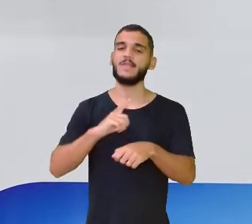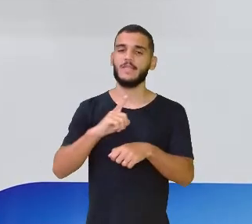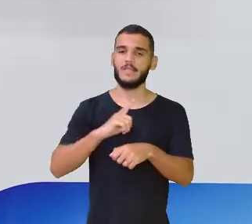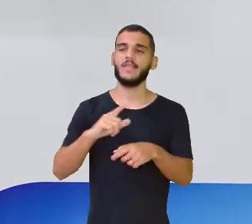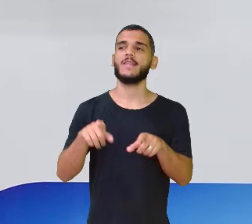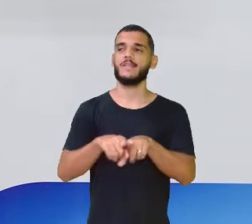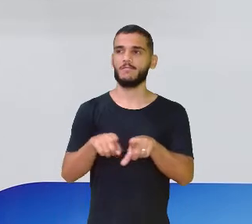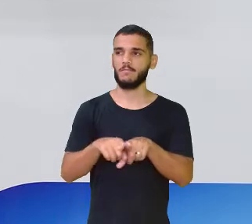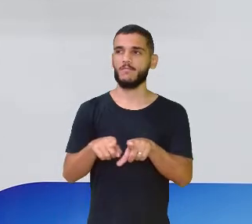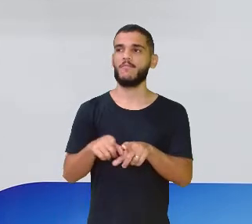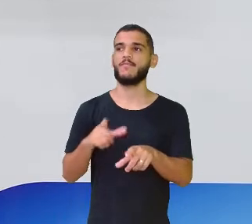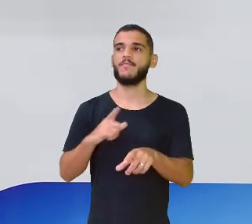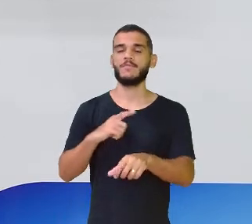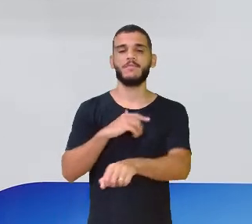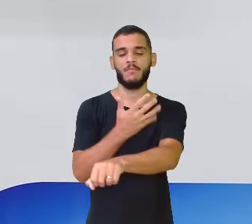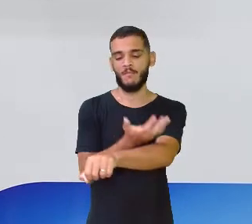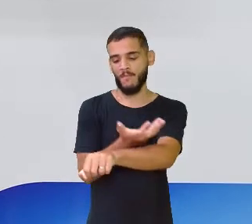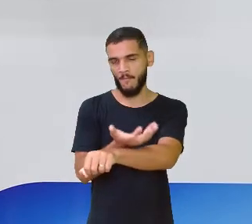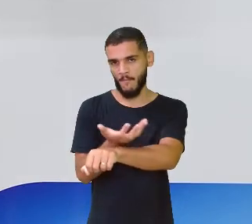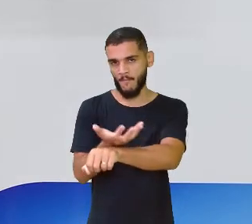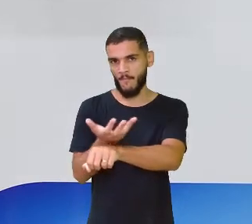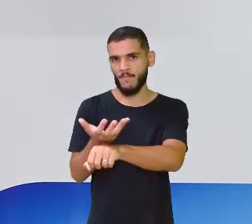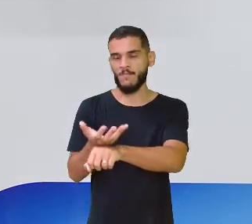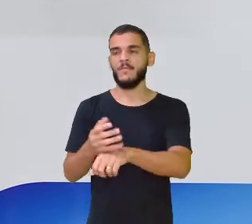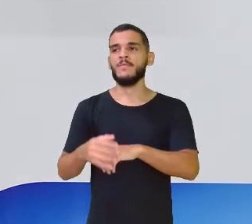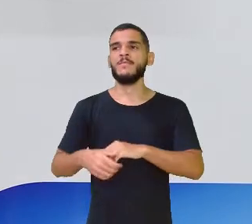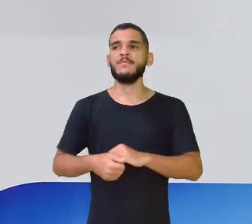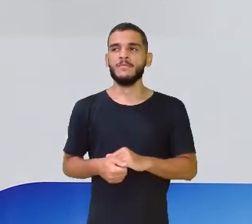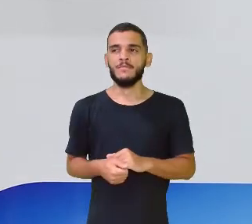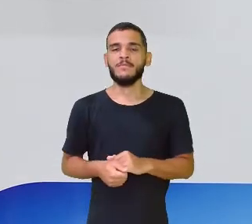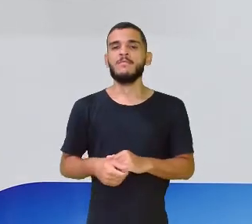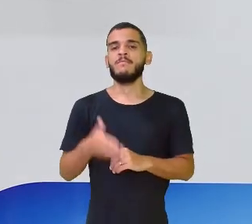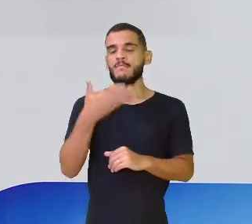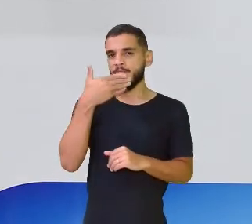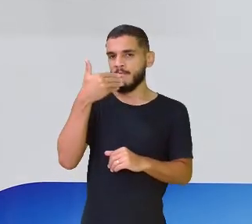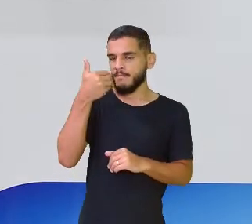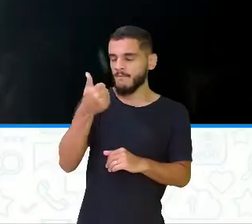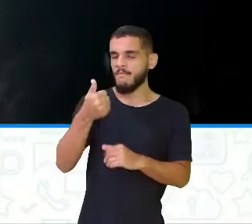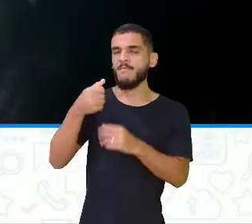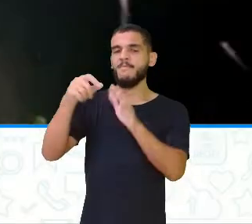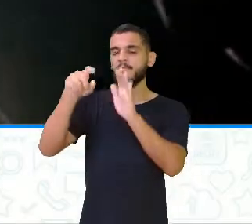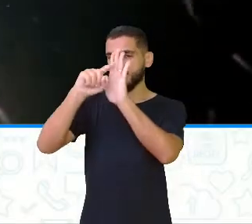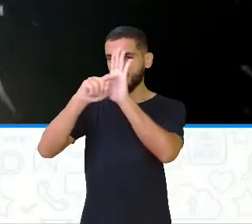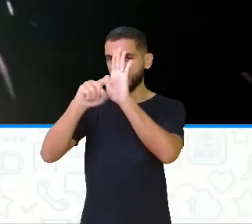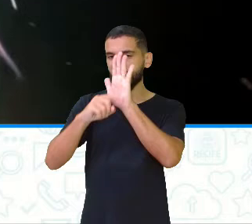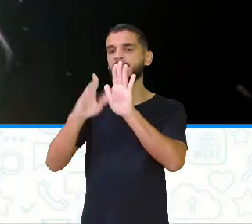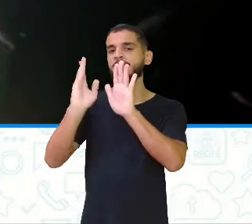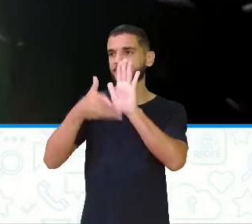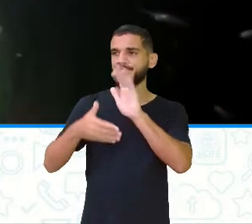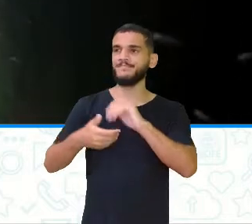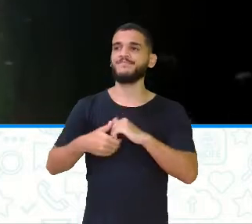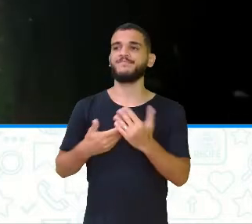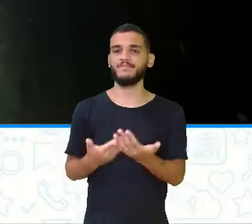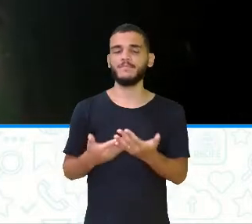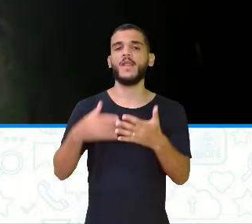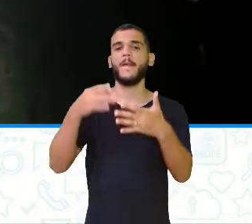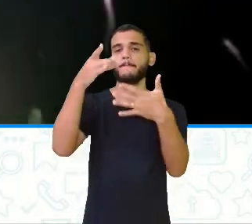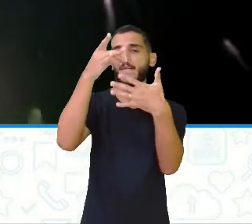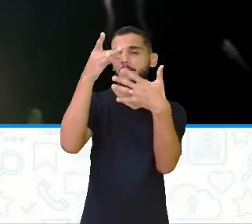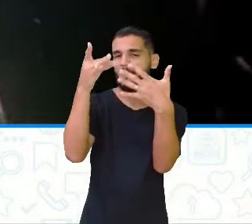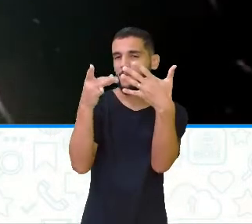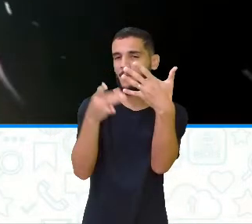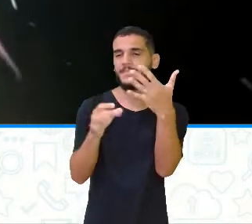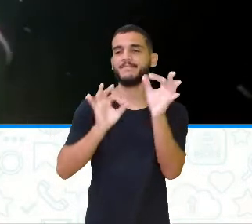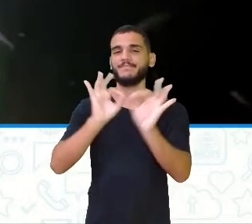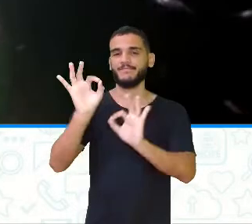sim, ó, as plantas aí, como a gente já está vendo, já está melhorando aí essa listinha, né? Então, para ser mais detalhado, eu já